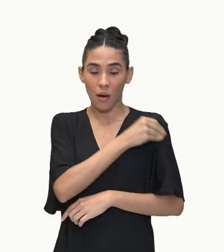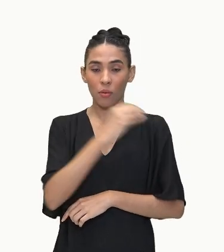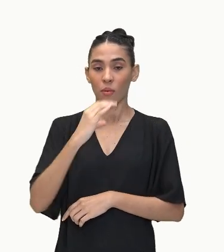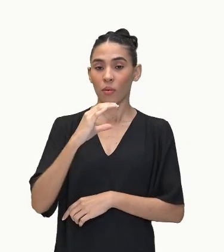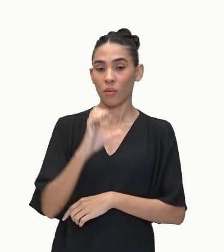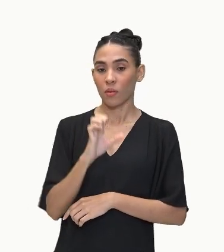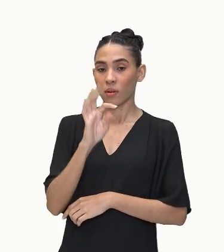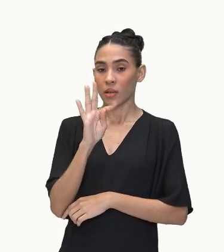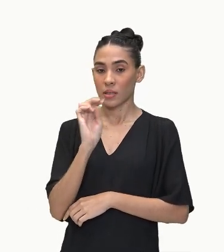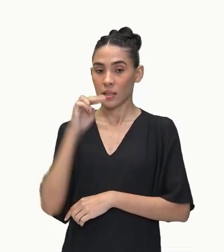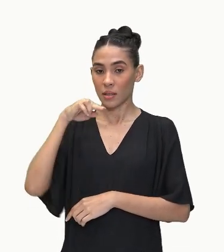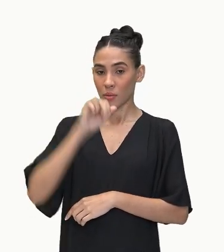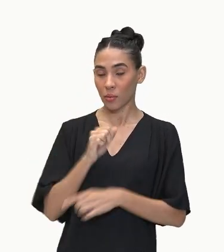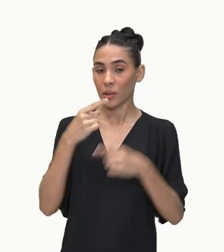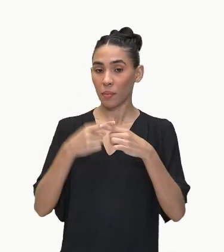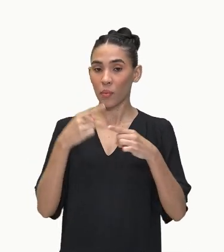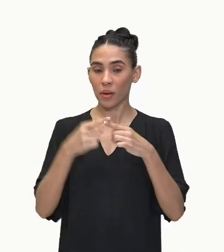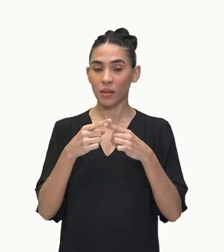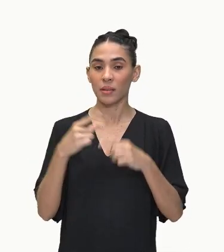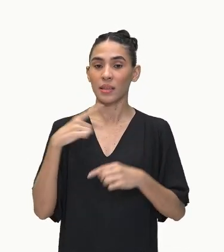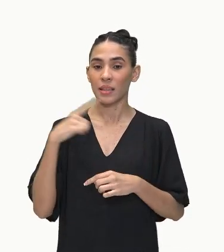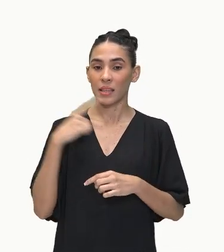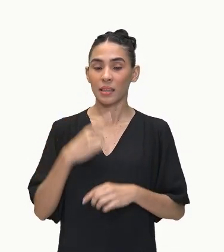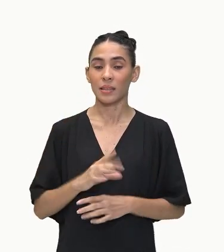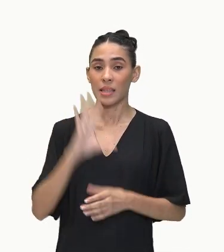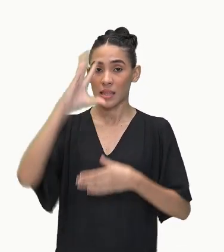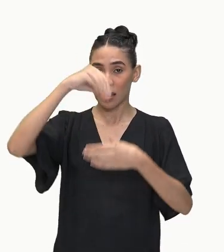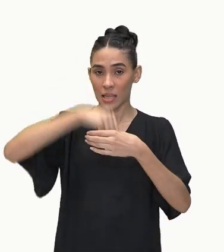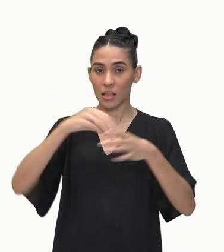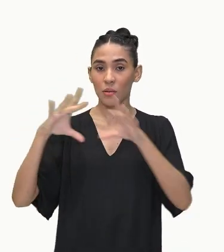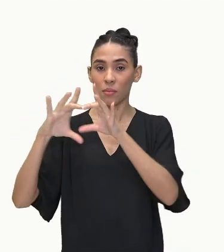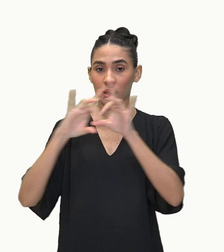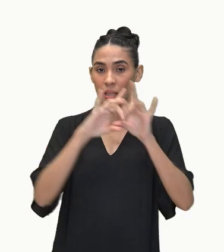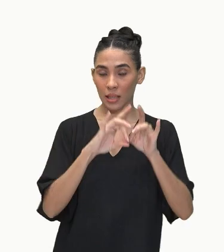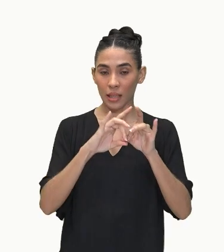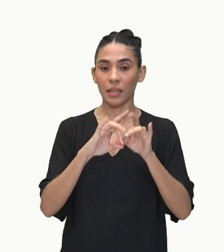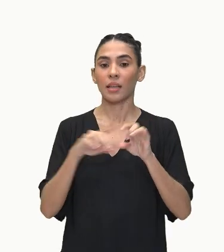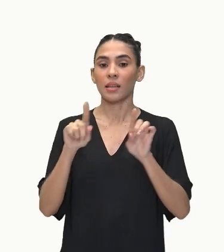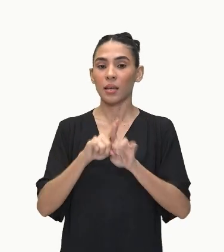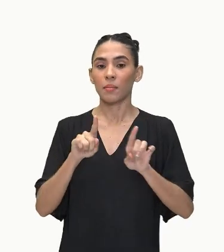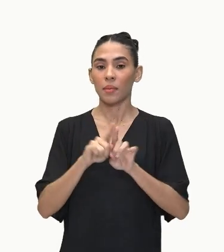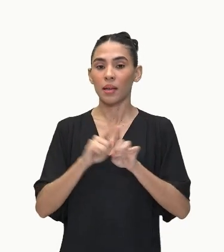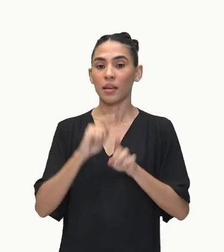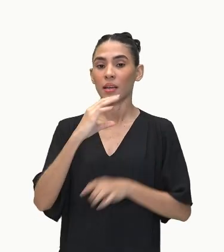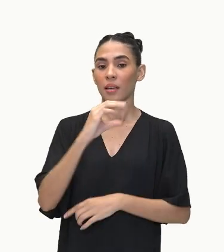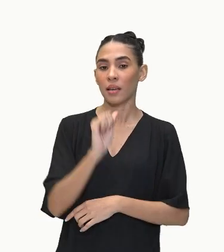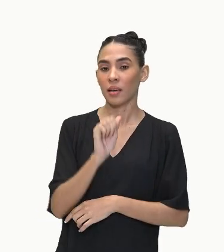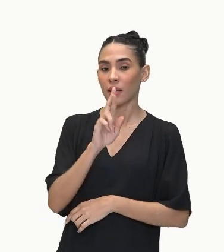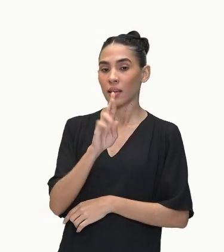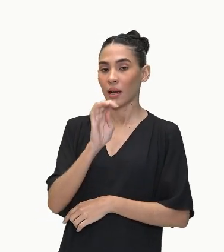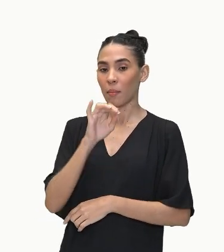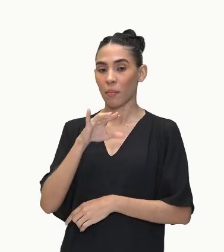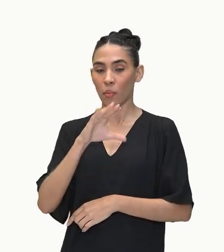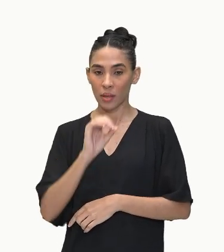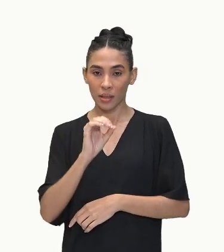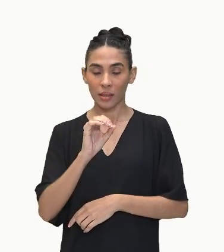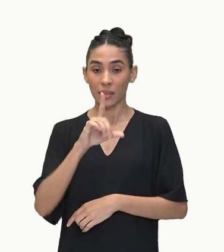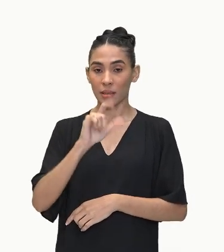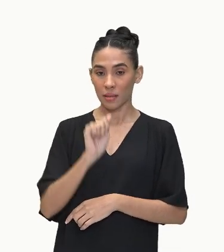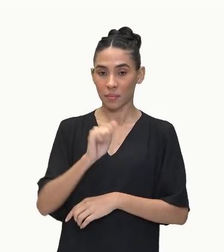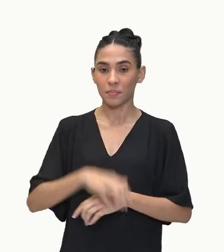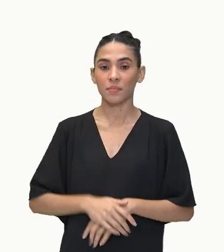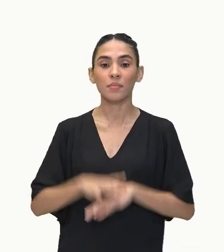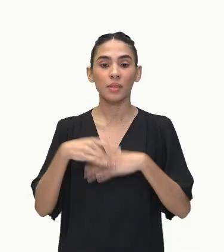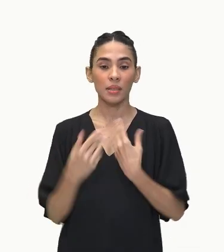porque tem aqui na cadeia a carbonila, caracterizando a cetona. Então, esses